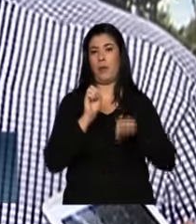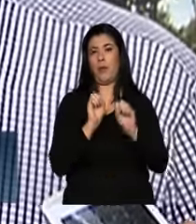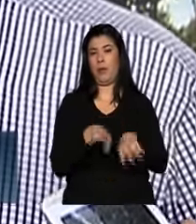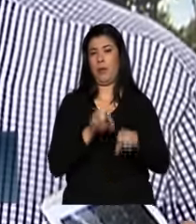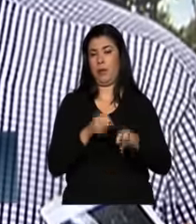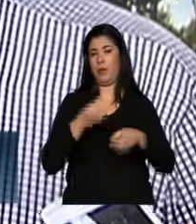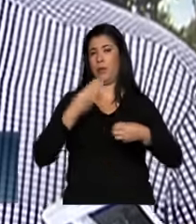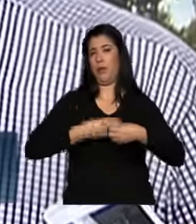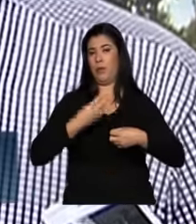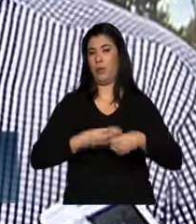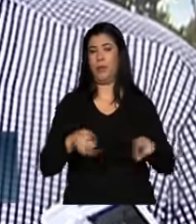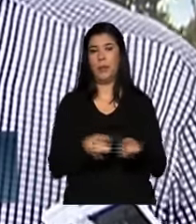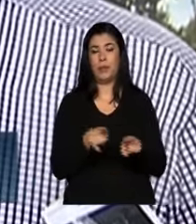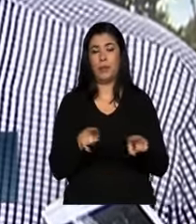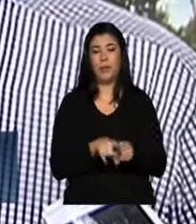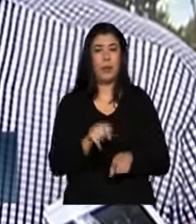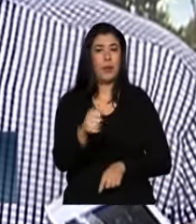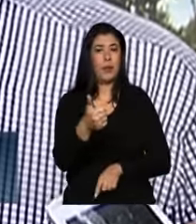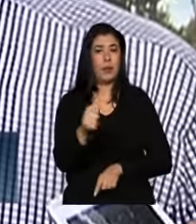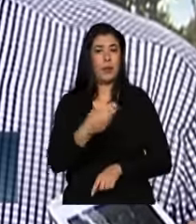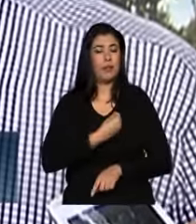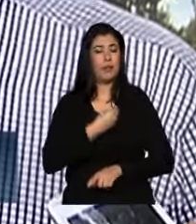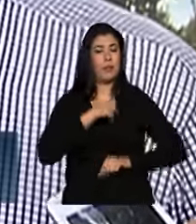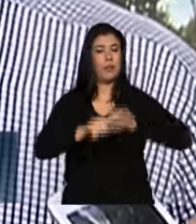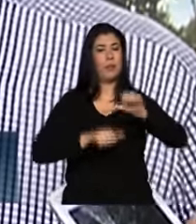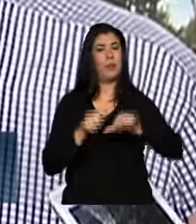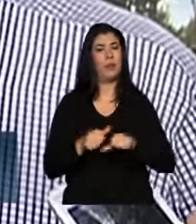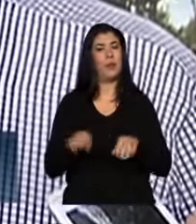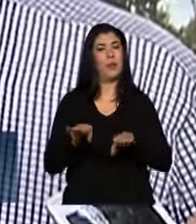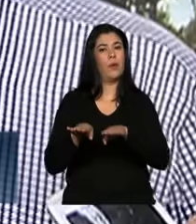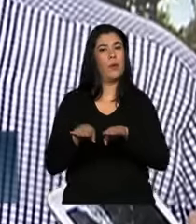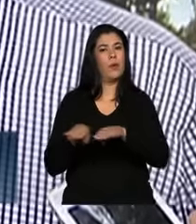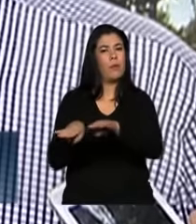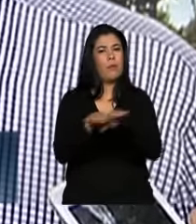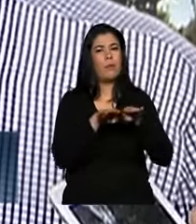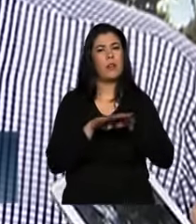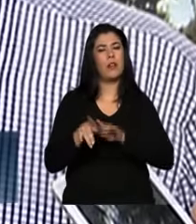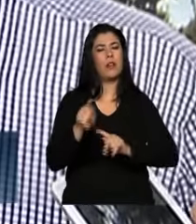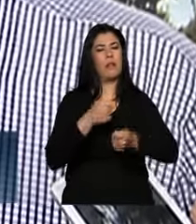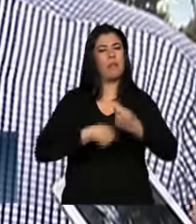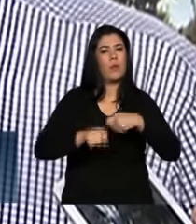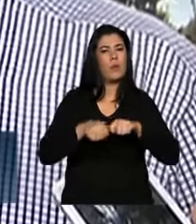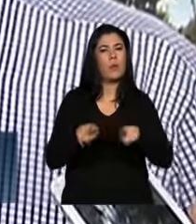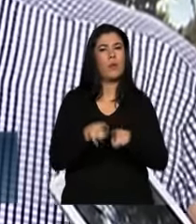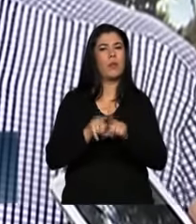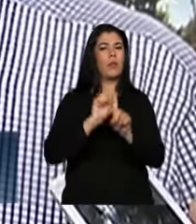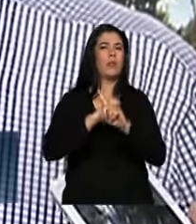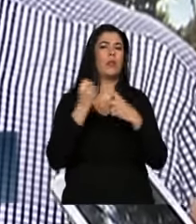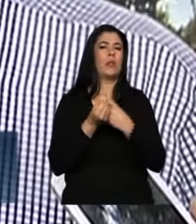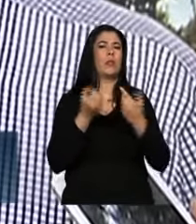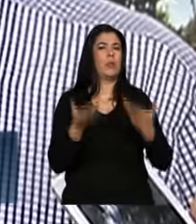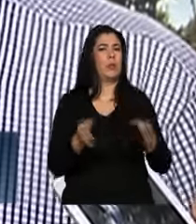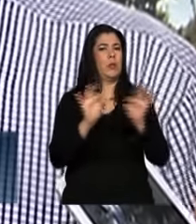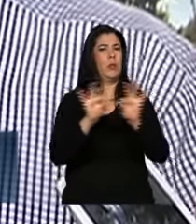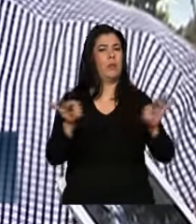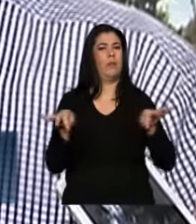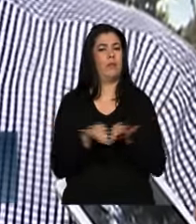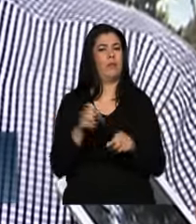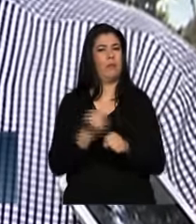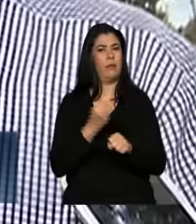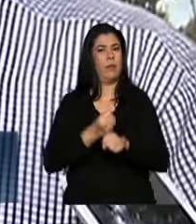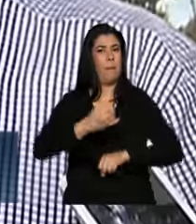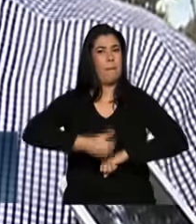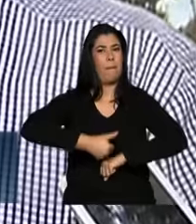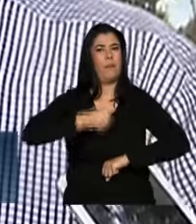município, da qualidade de vida, o equilíbrio econômico e social. Isso com certeza o empreendimento traz, porque além de